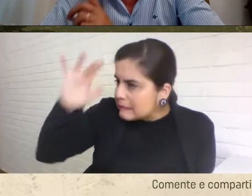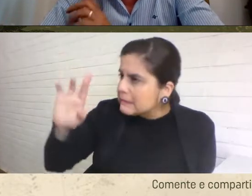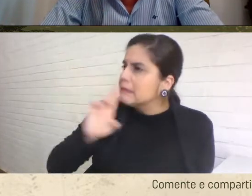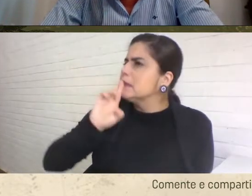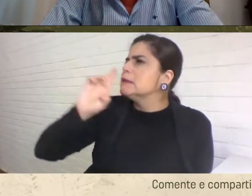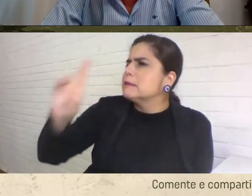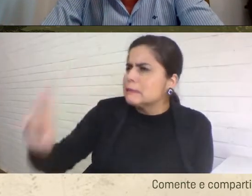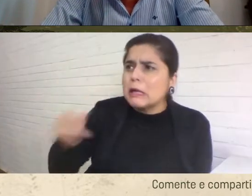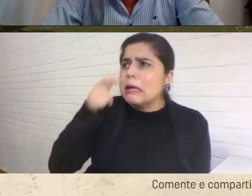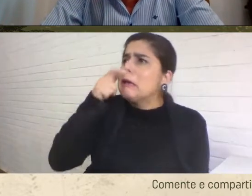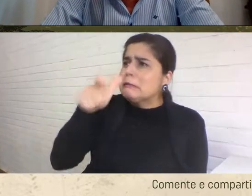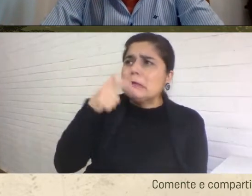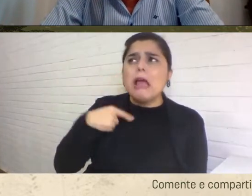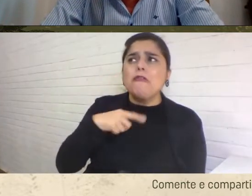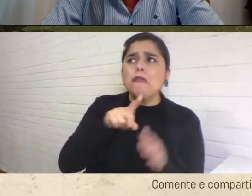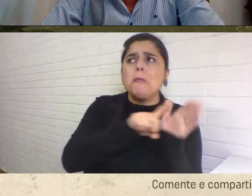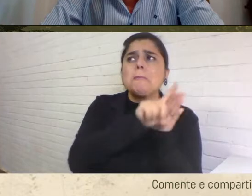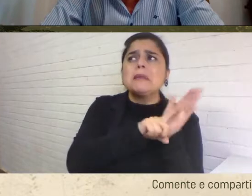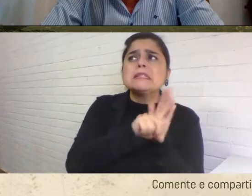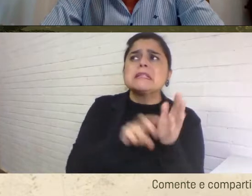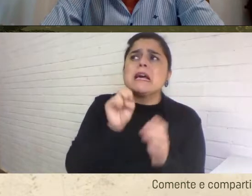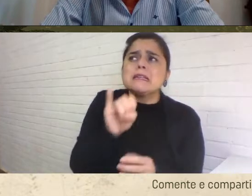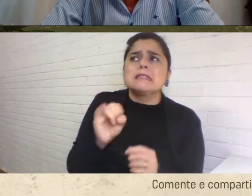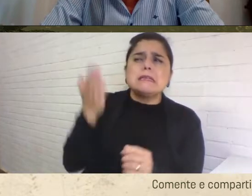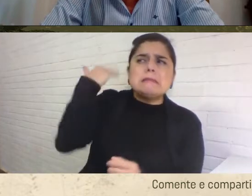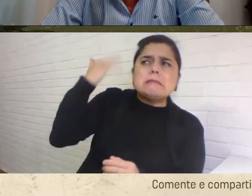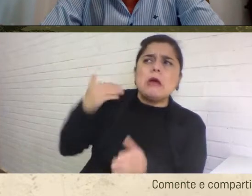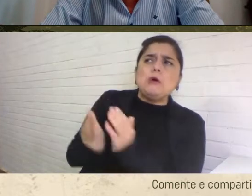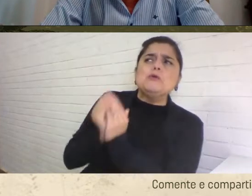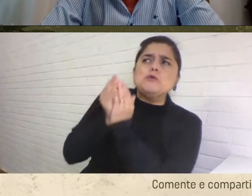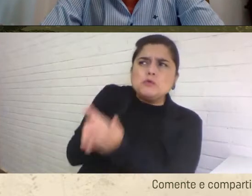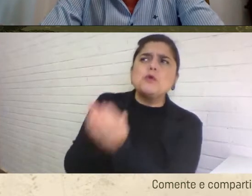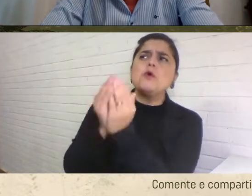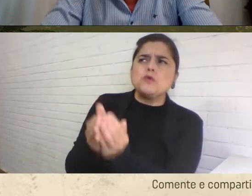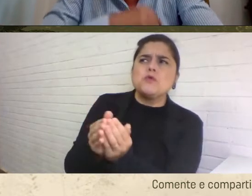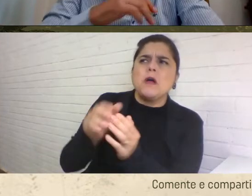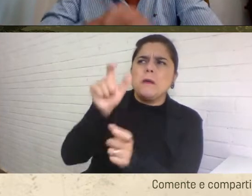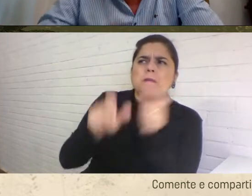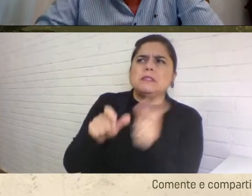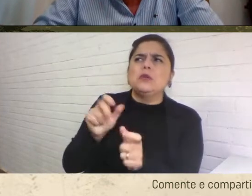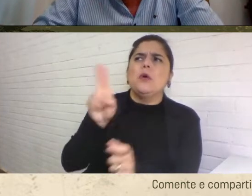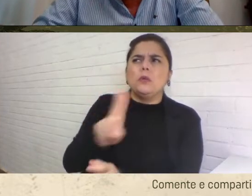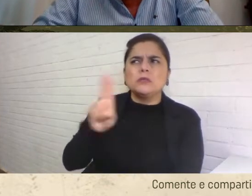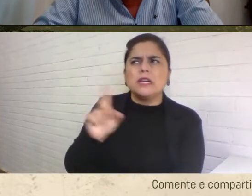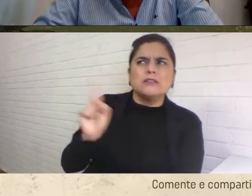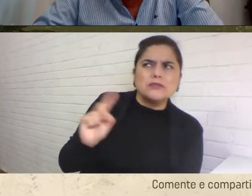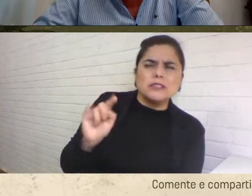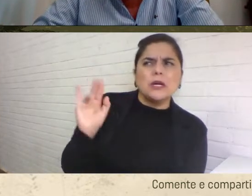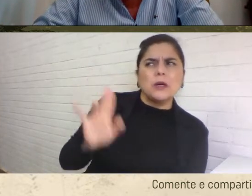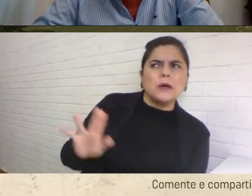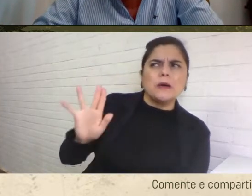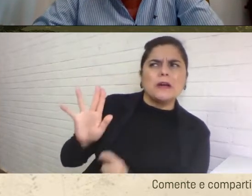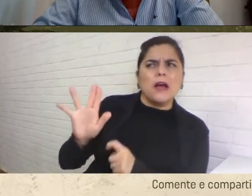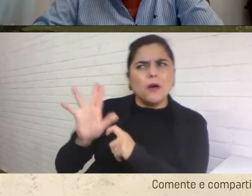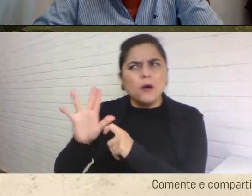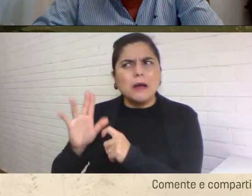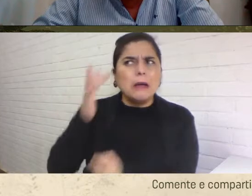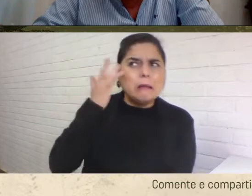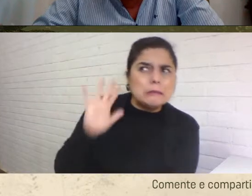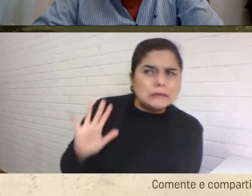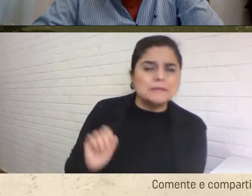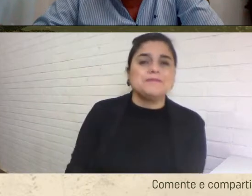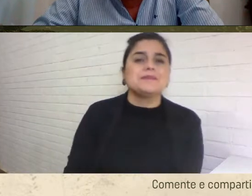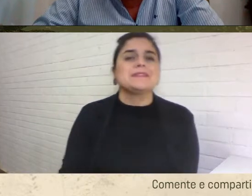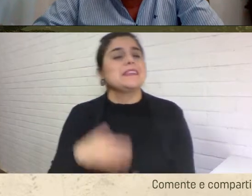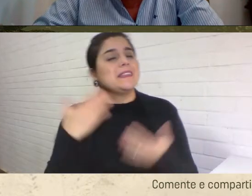e eu vou investigar, vou tentar investigar, ver se há ou não esses relatos. Trazemos para os historiadores. Doutor